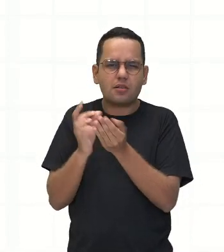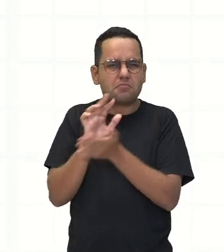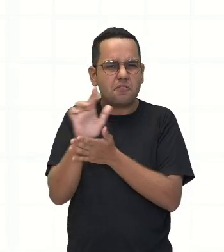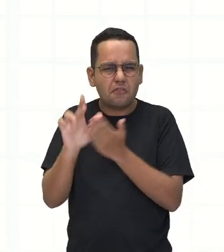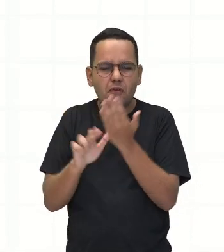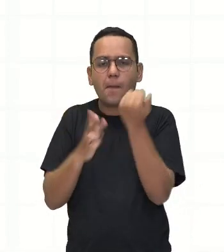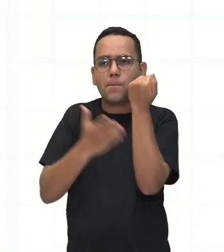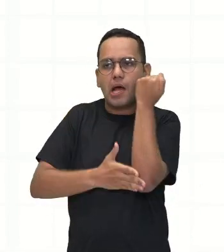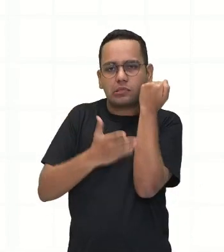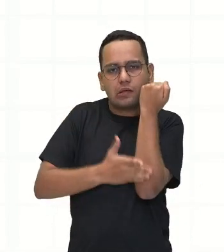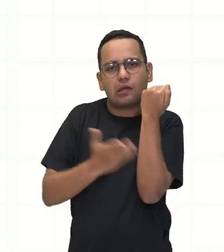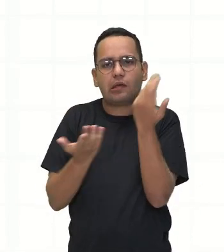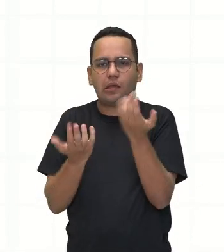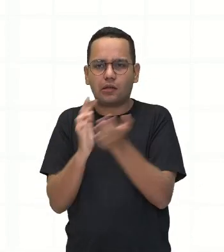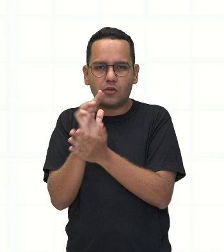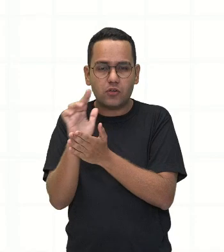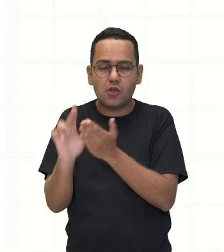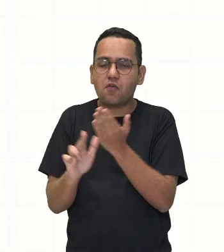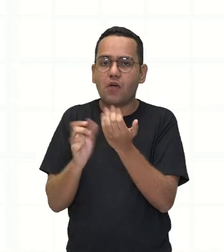madeira, né, são